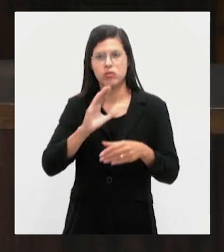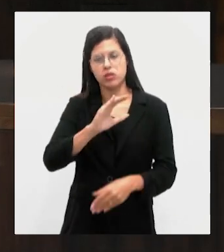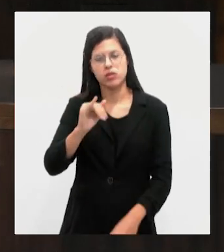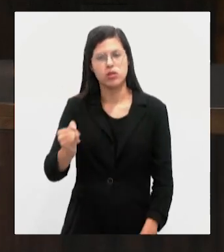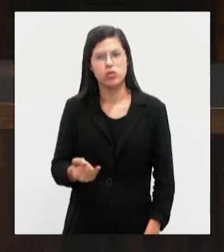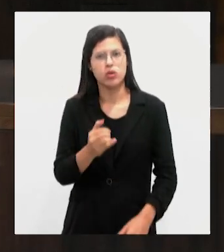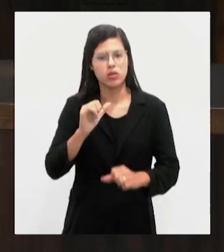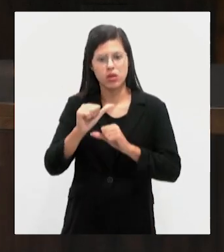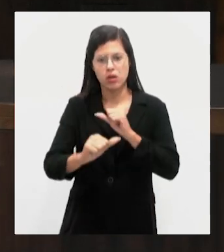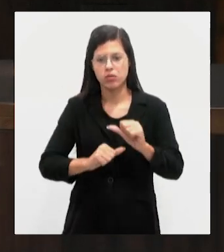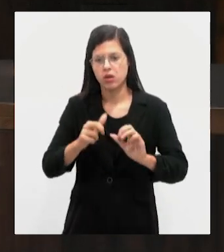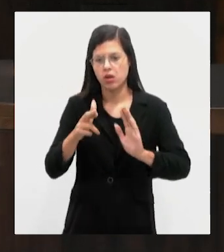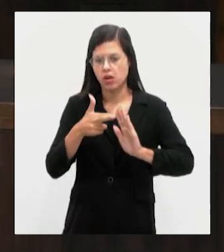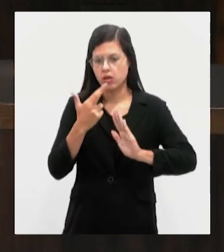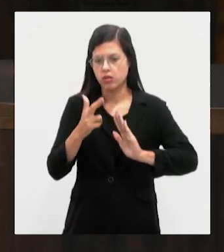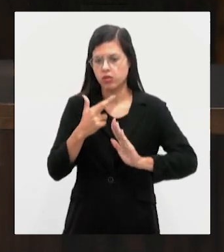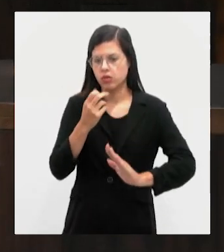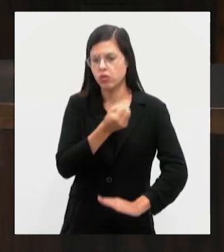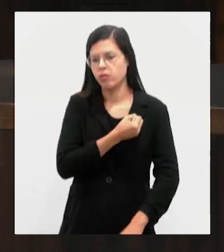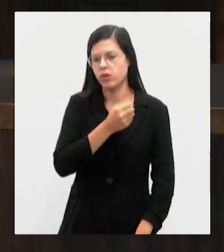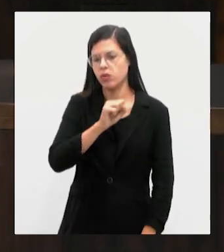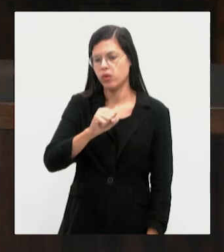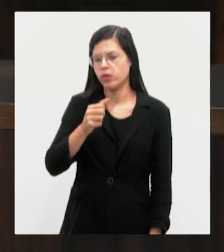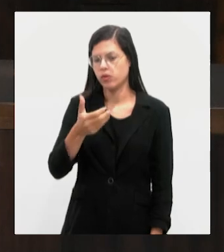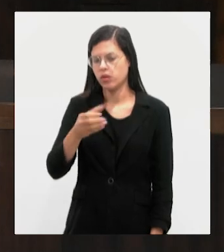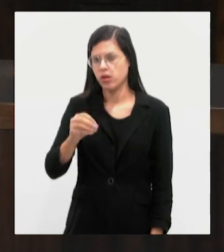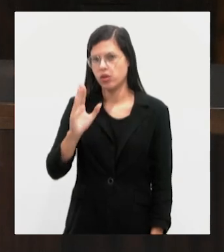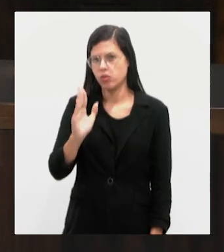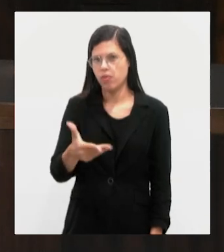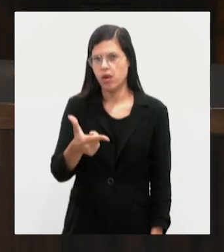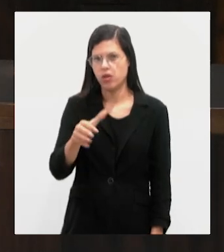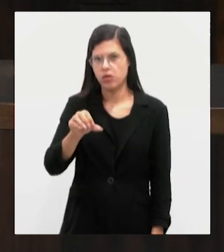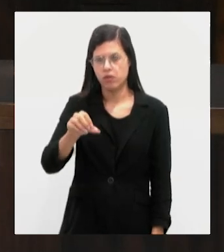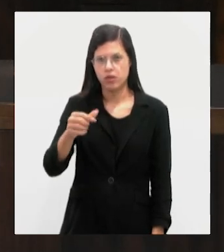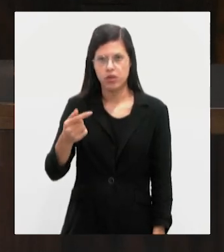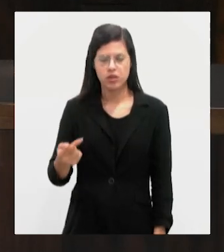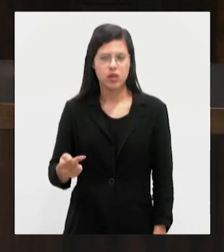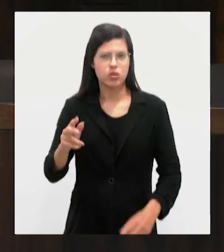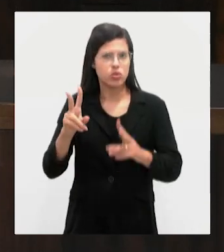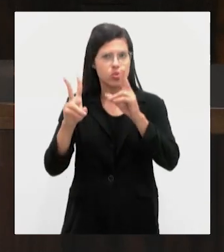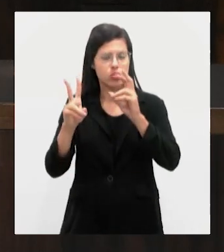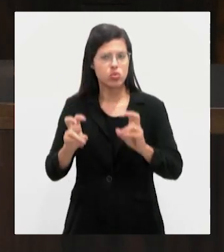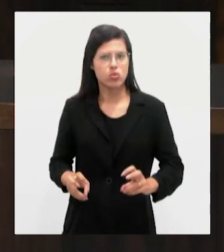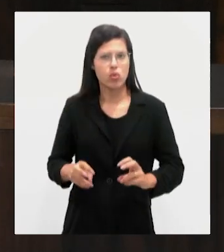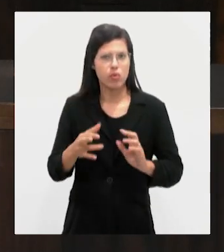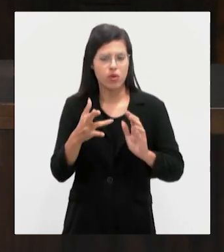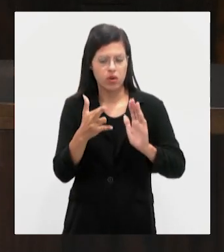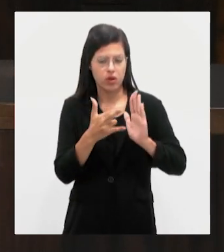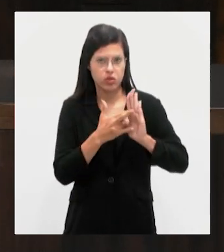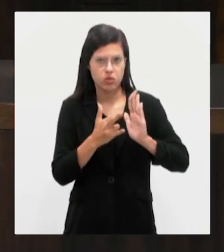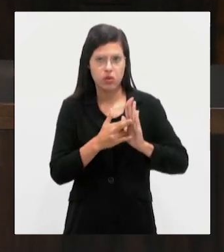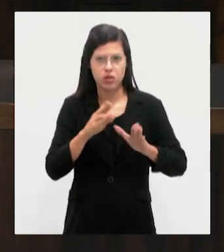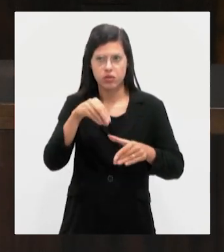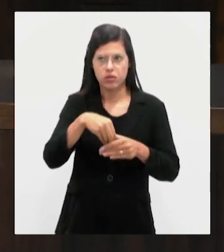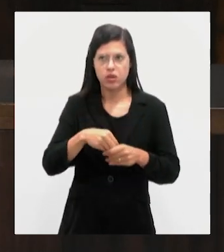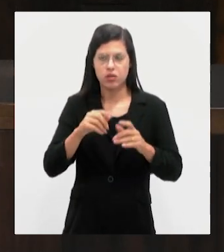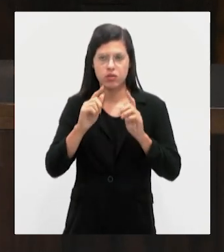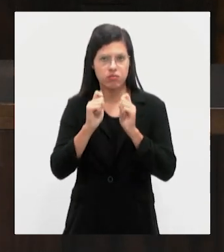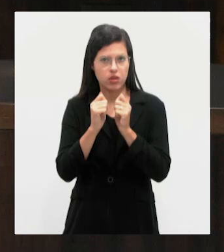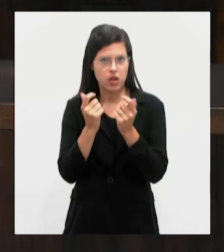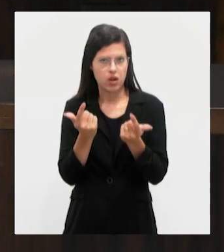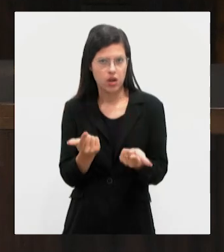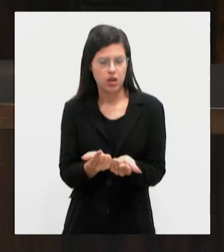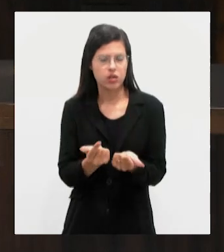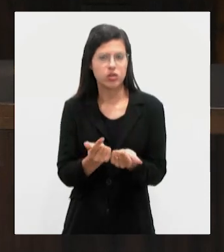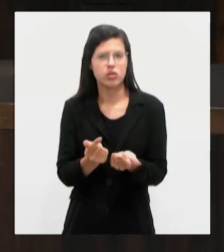Justiça, que altera a resolução número 810/97, que dispõe sobre o regimento interno da Assembleia Legislativa do Estado do Rio de